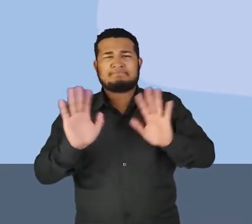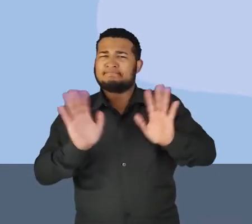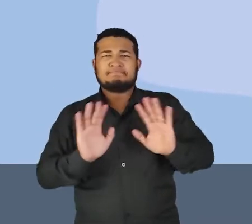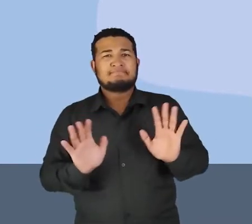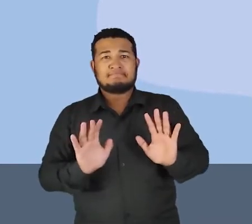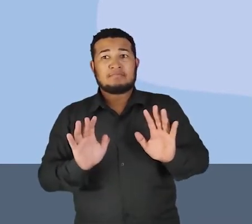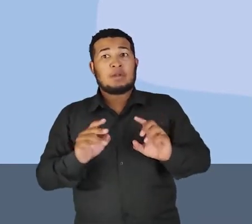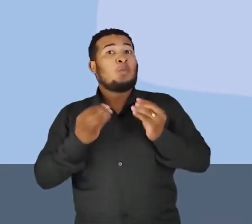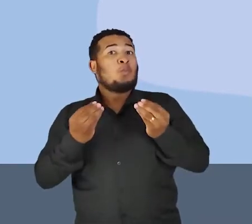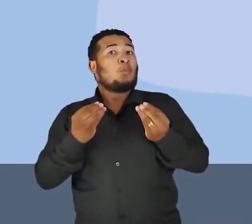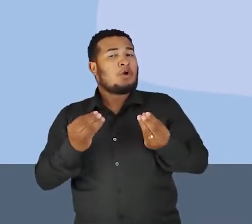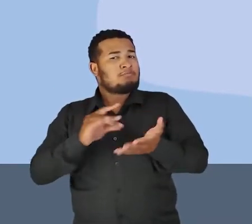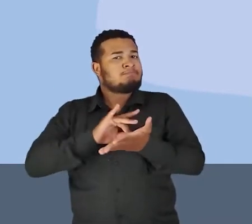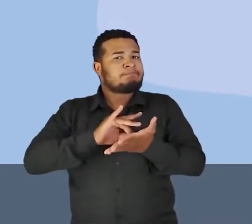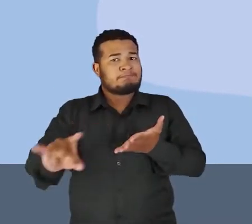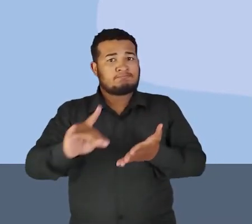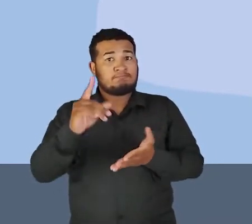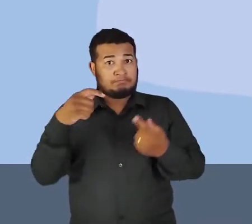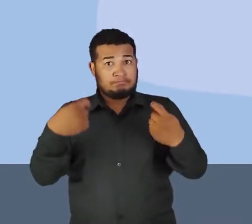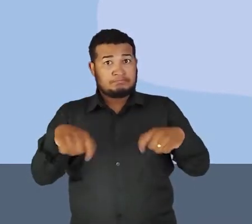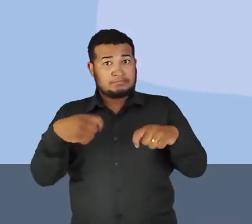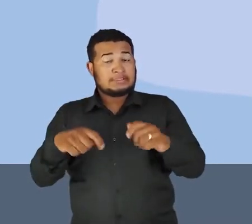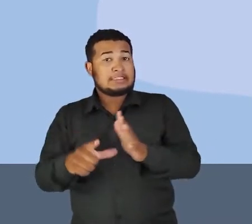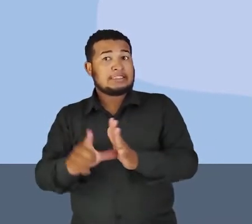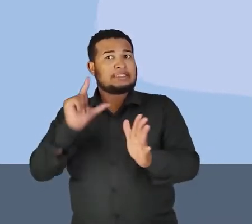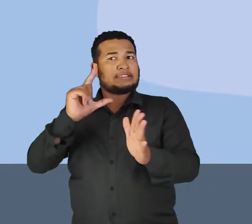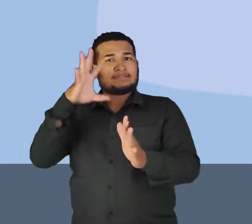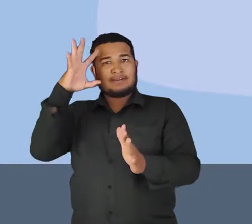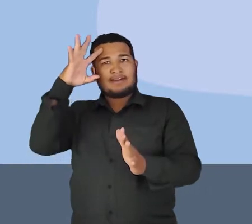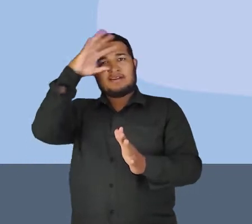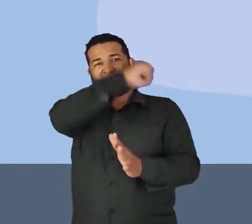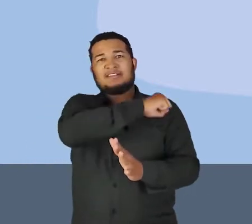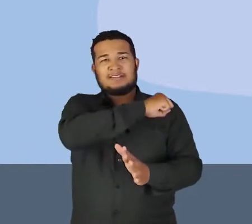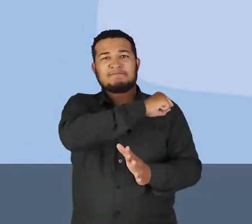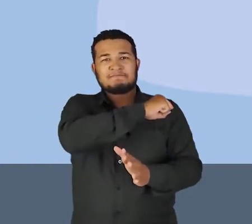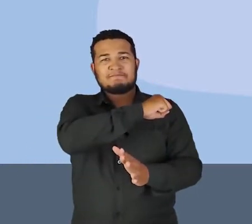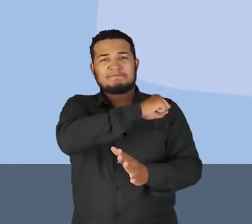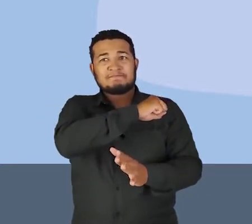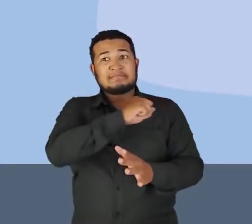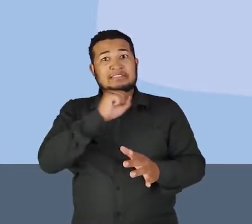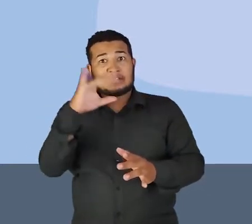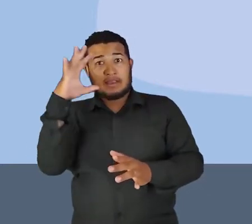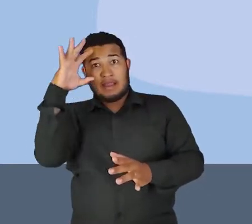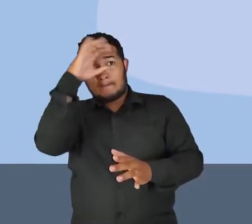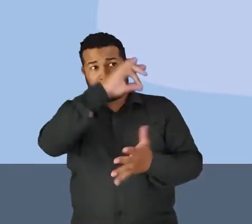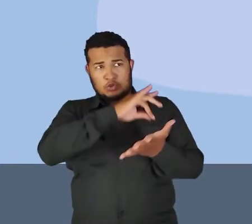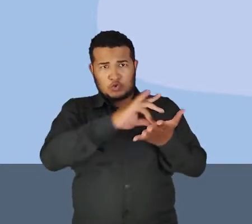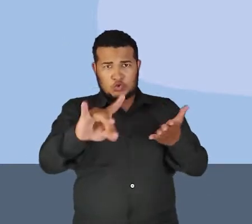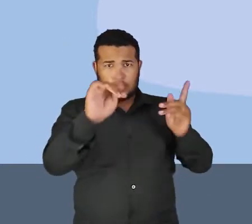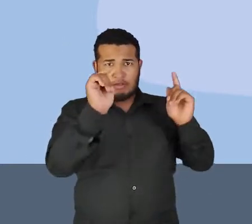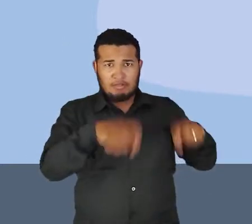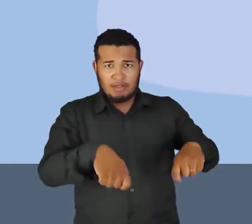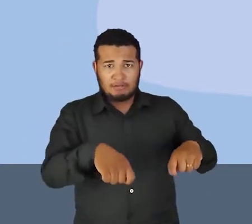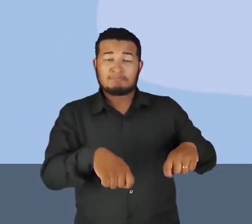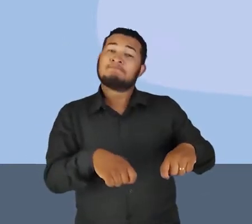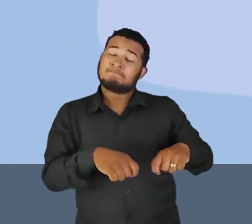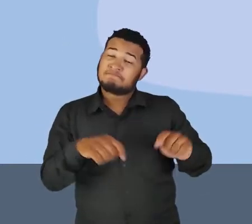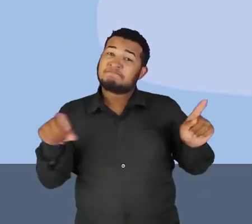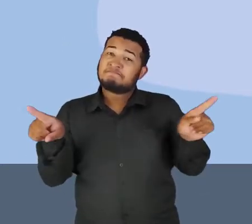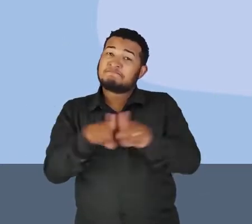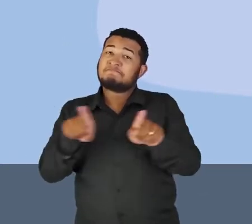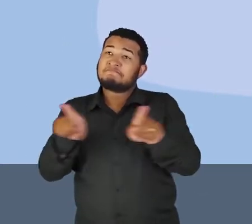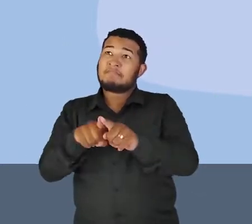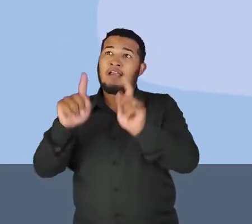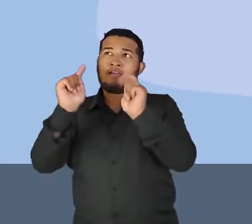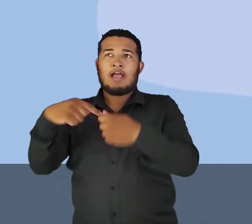para odiar, as pessoas precisam aprender. E se elas podem aprender a odiar, elas também podem